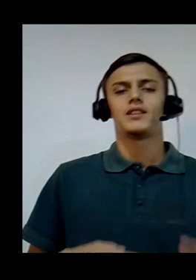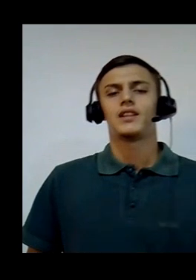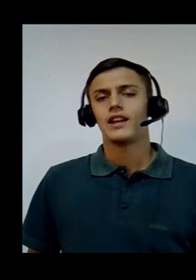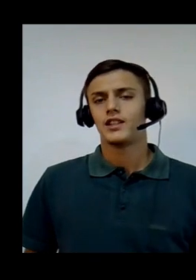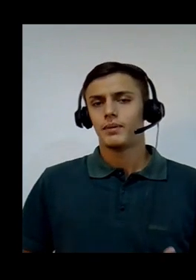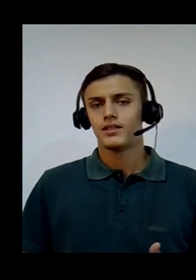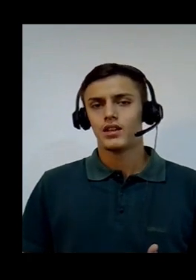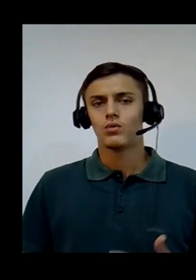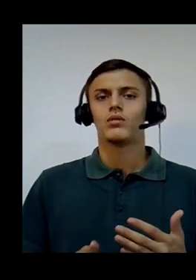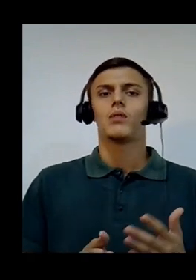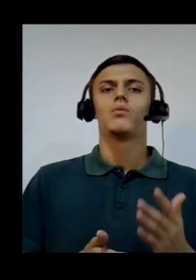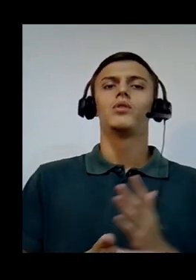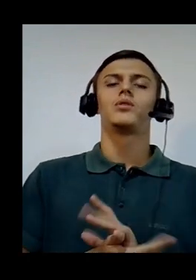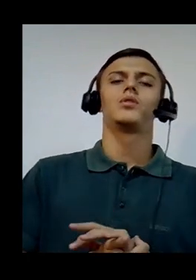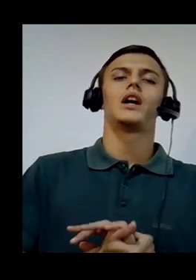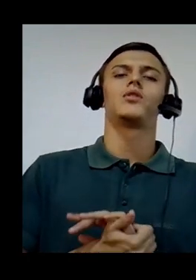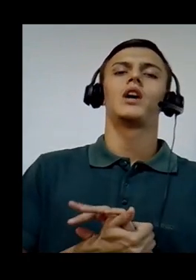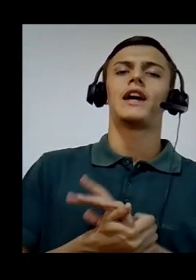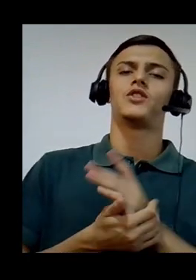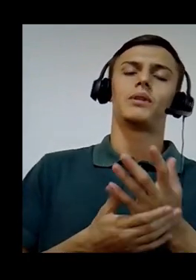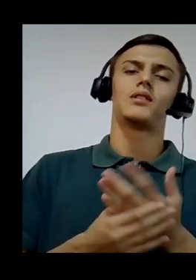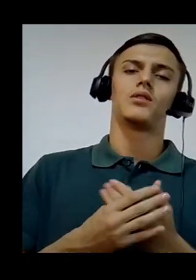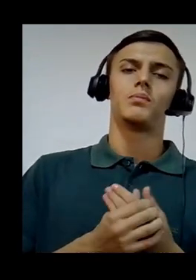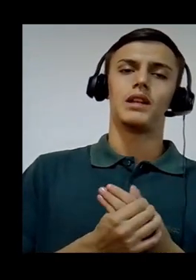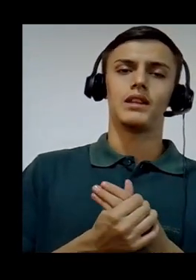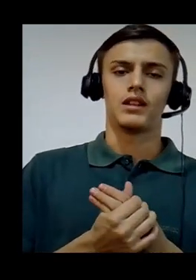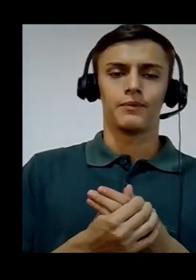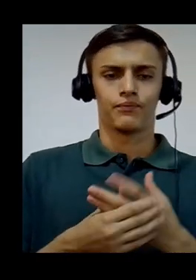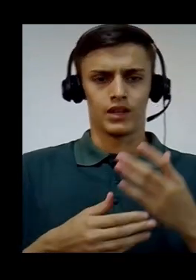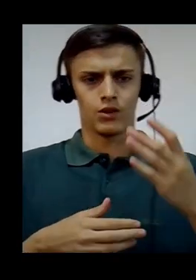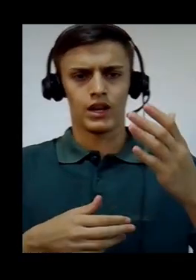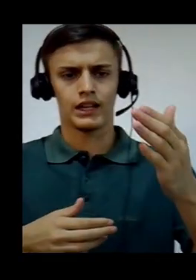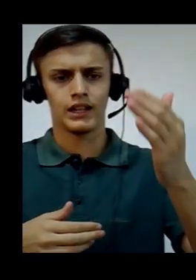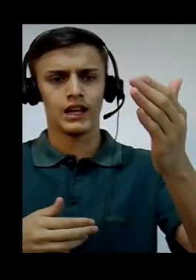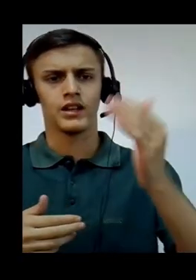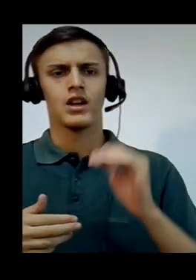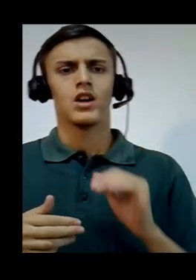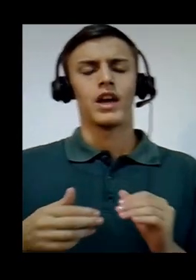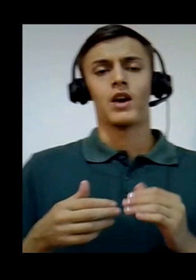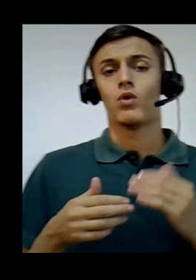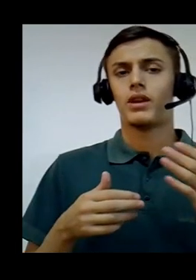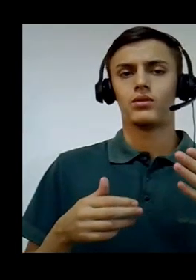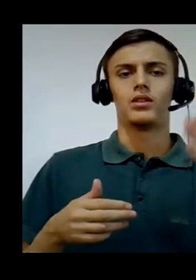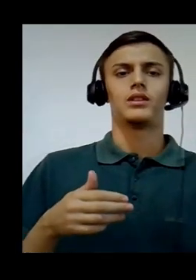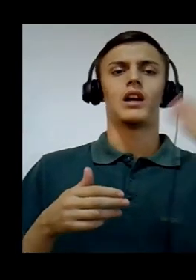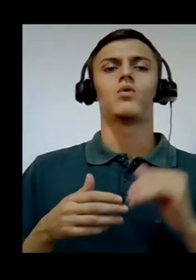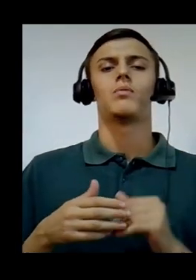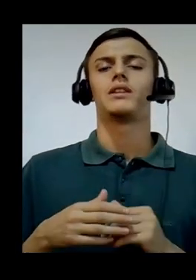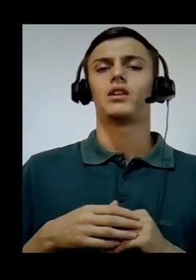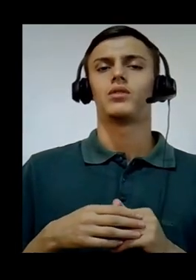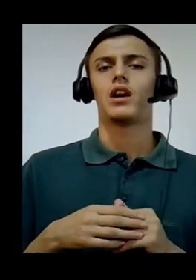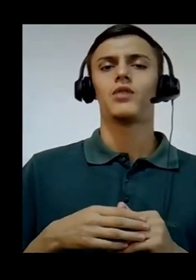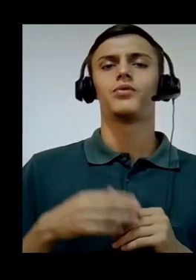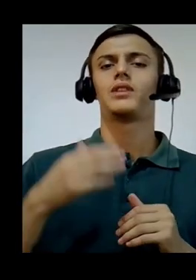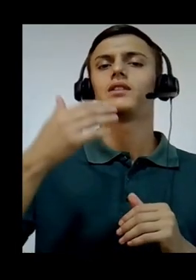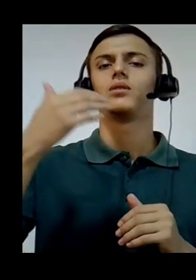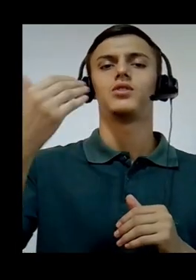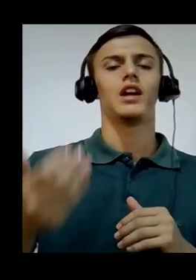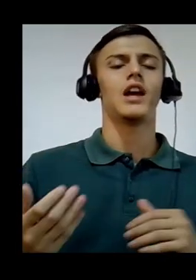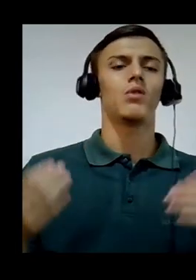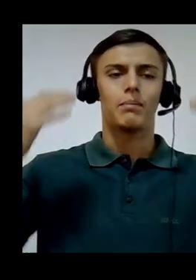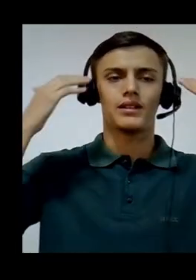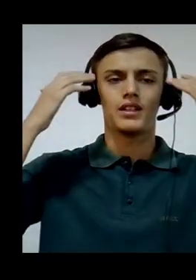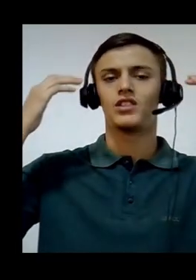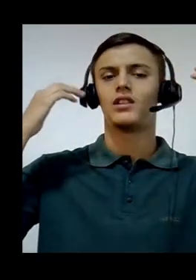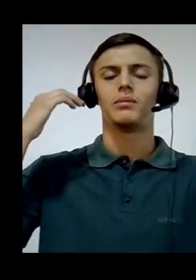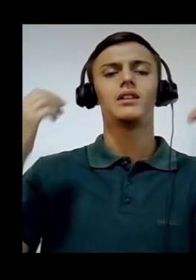Se for acessar a expedição, tomar muito cuidado com a área de operação de empilhadeira, né? O cara tá ali, o operador tá com o material no garfo, tá andando